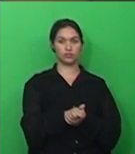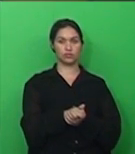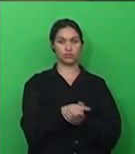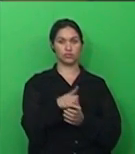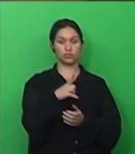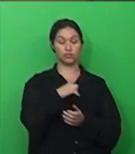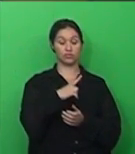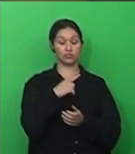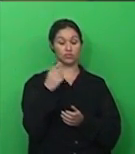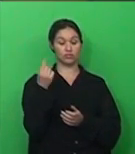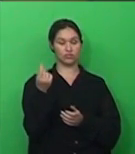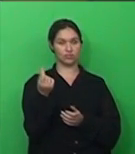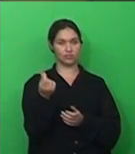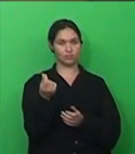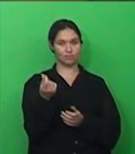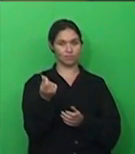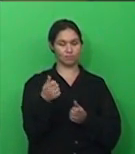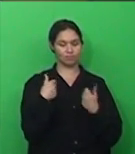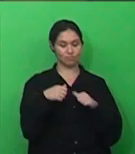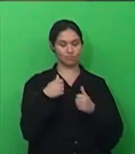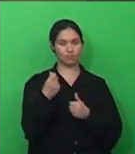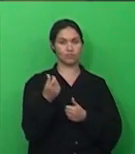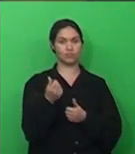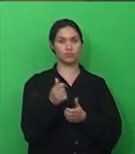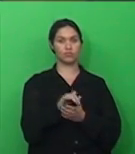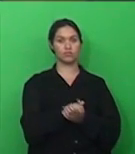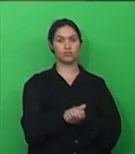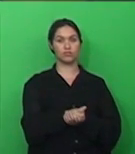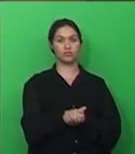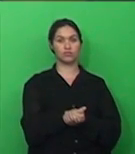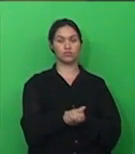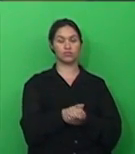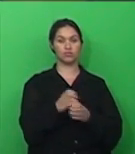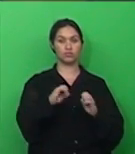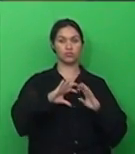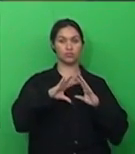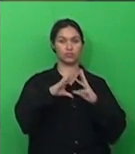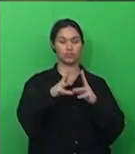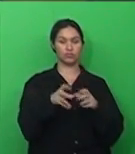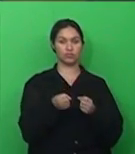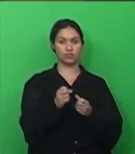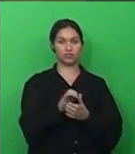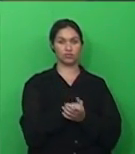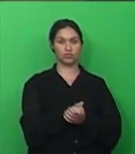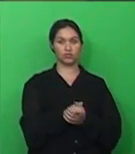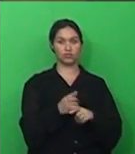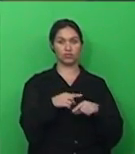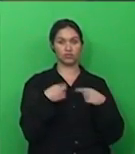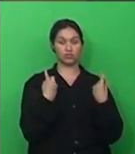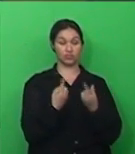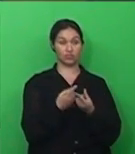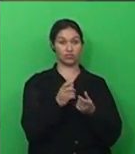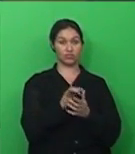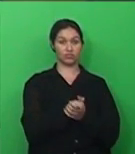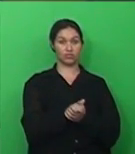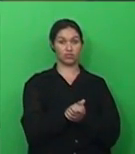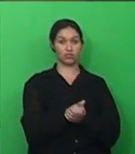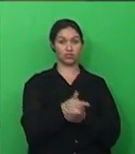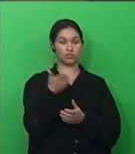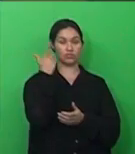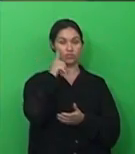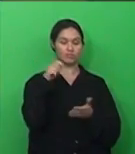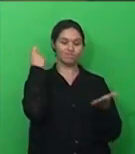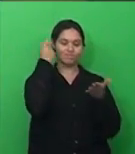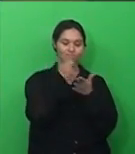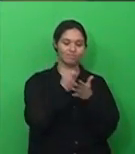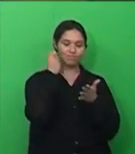hospedagem. Ninguém trabalha de graça. E tudo isso... A gente conquistou na batalha